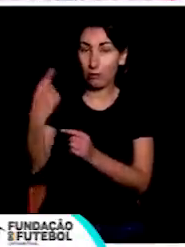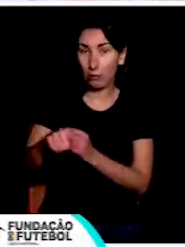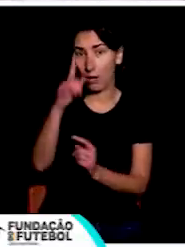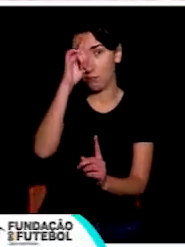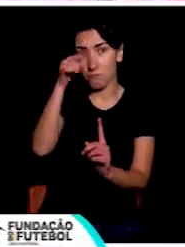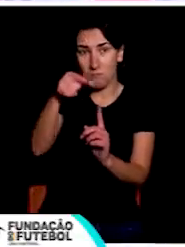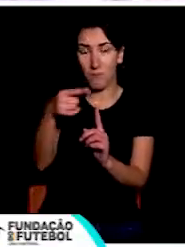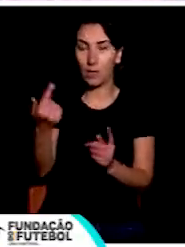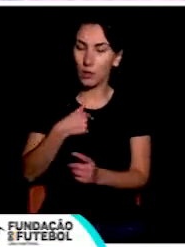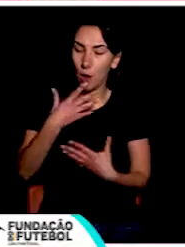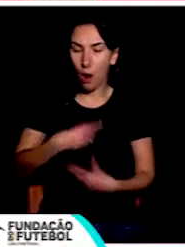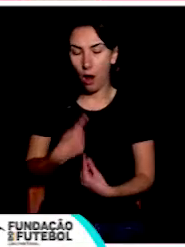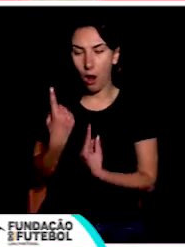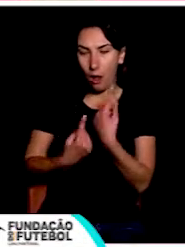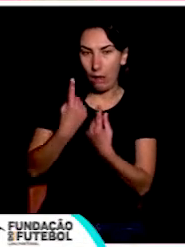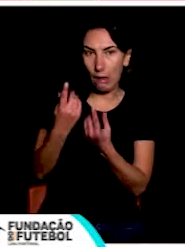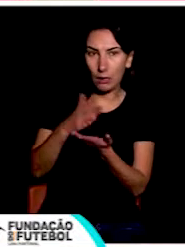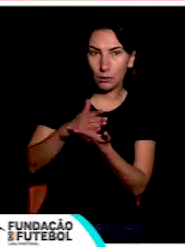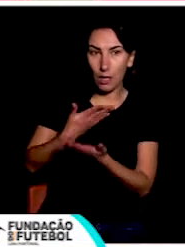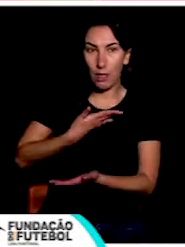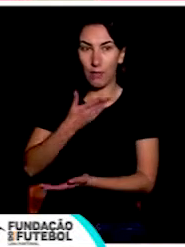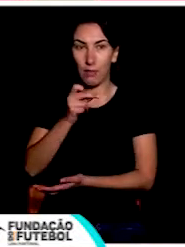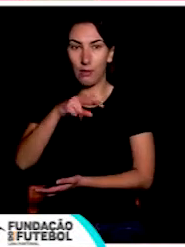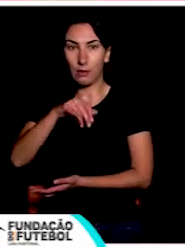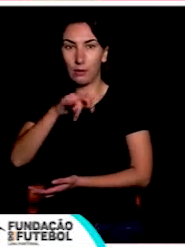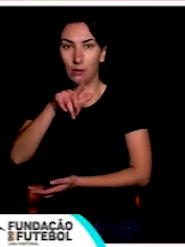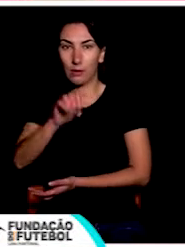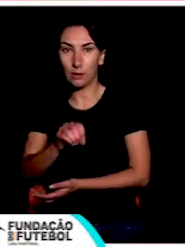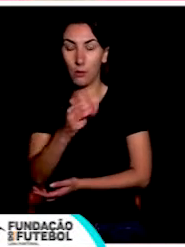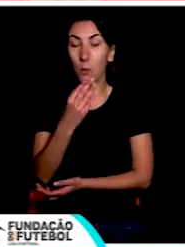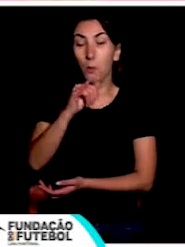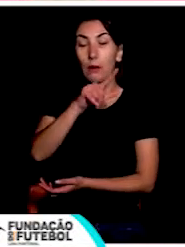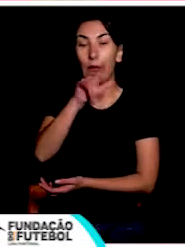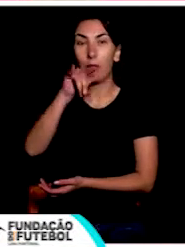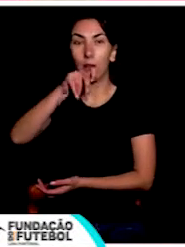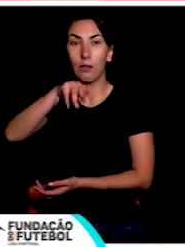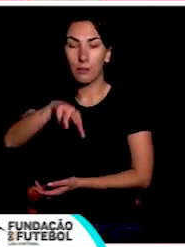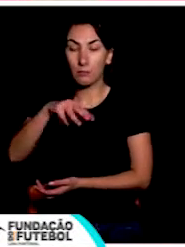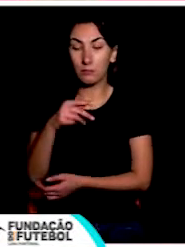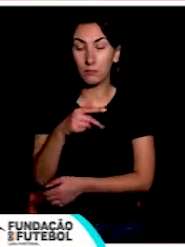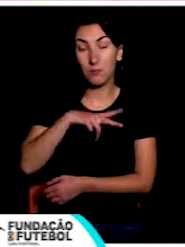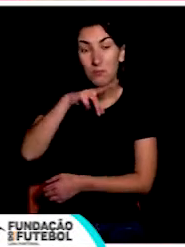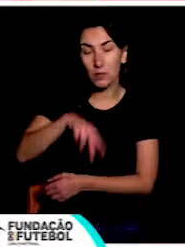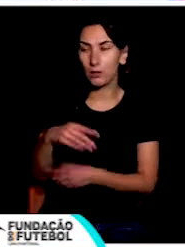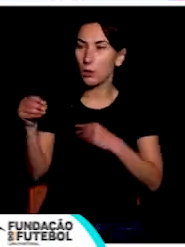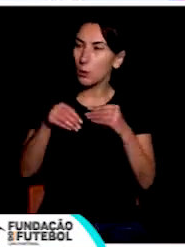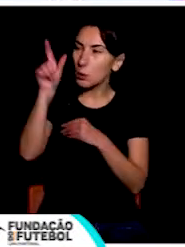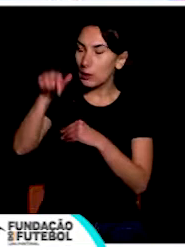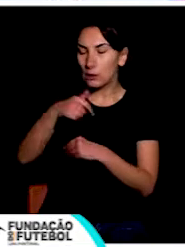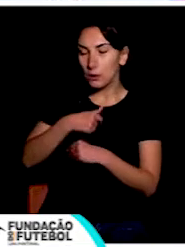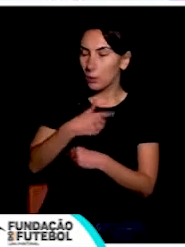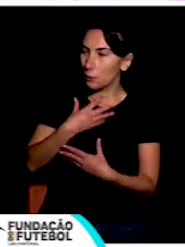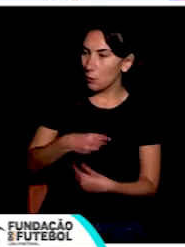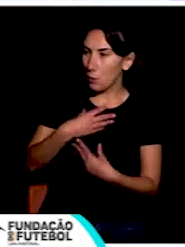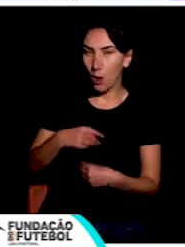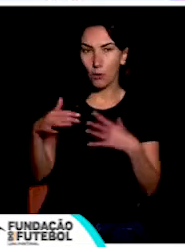suas grandes referências. Gosto de alguns médios, Danilo Pereira, gosto de William Carvalho, assim portugueses. O jogador que eu